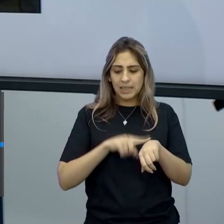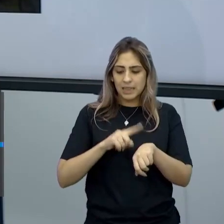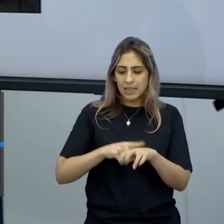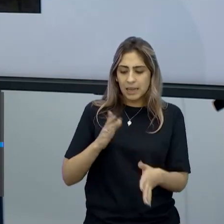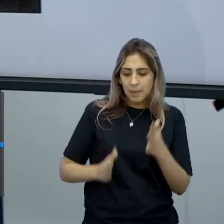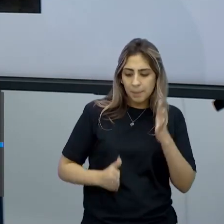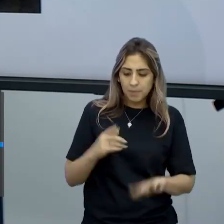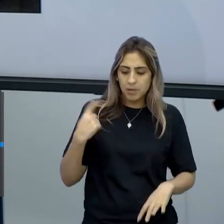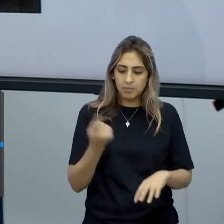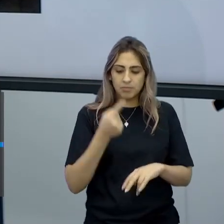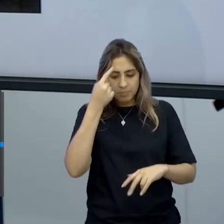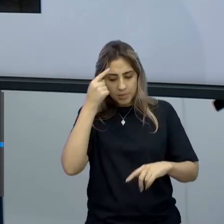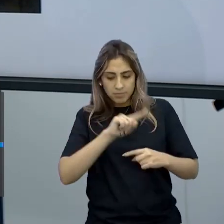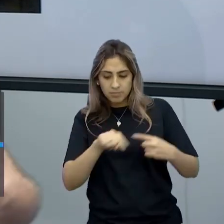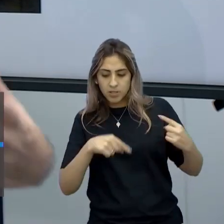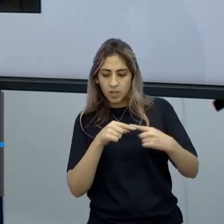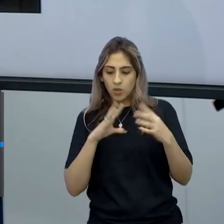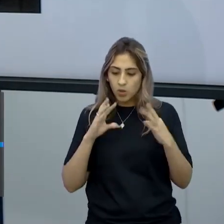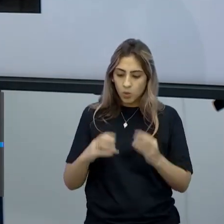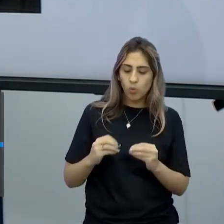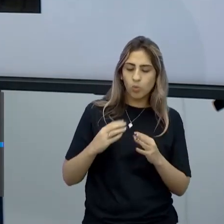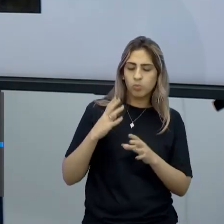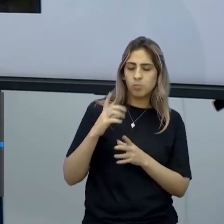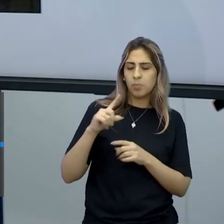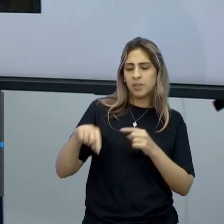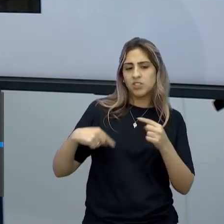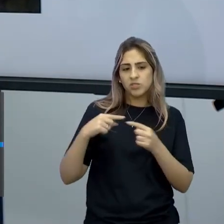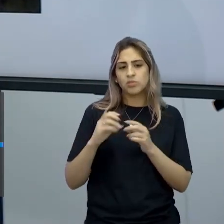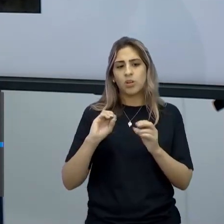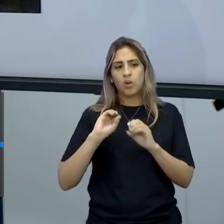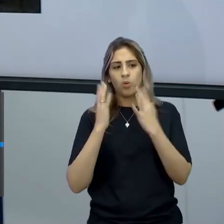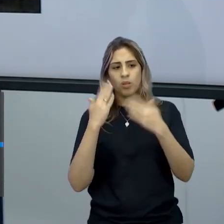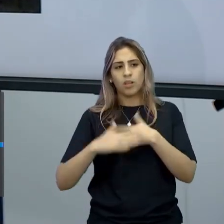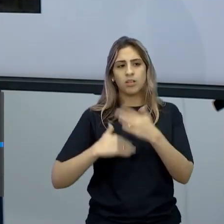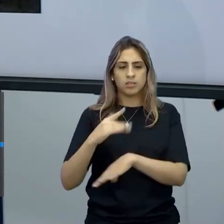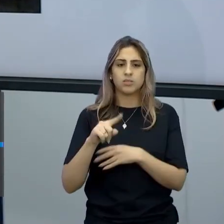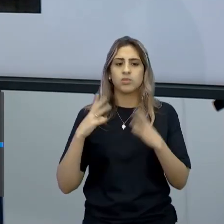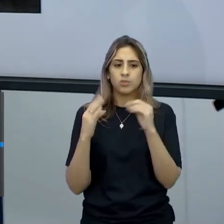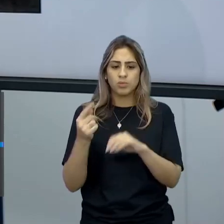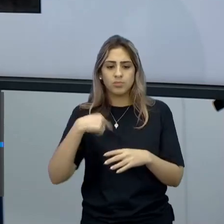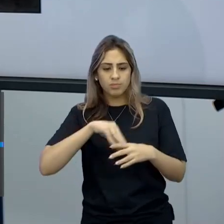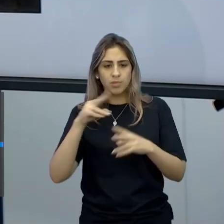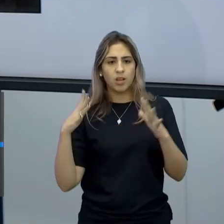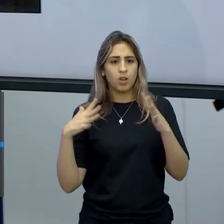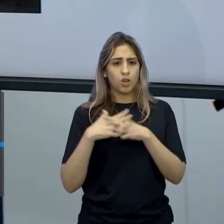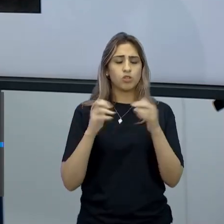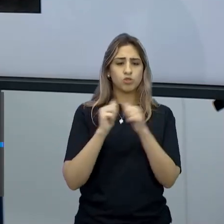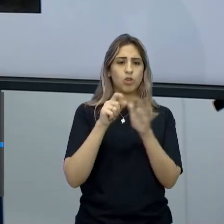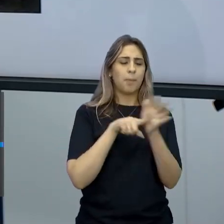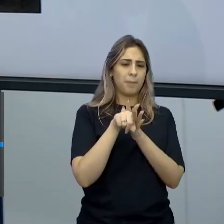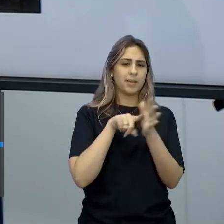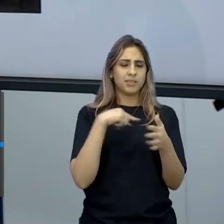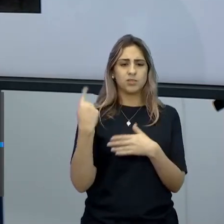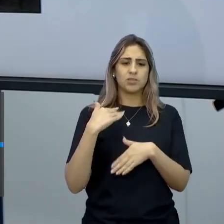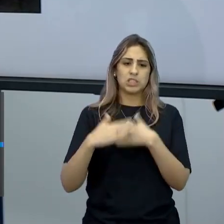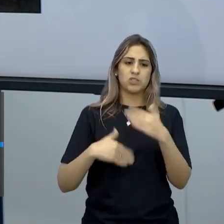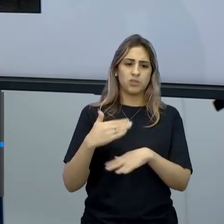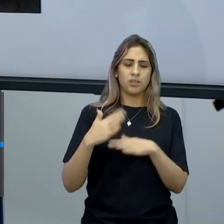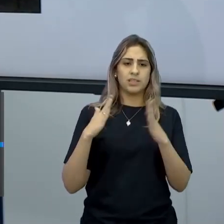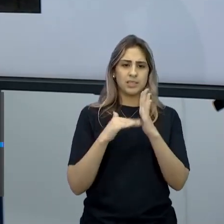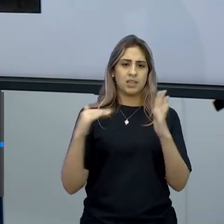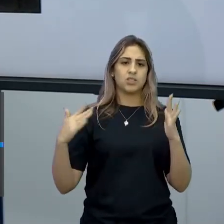tempo, nós estamos pensando em toda a fluência que ocorre, né? Então tudo isso está atrelado à pesquisa que a gente desenvolve lá na